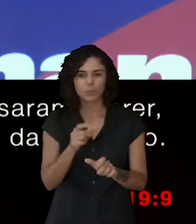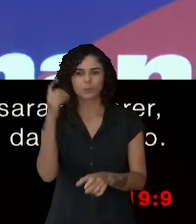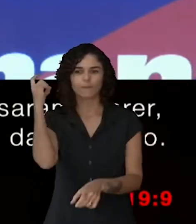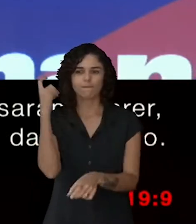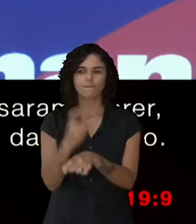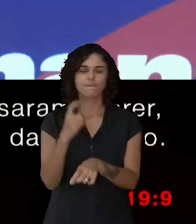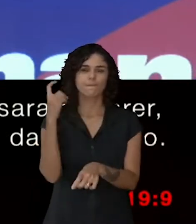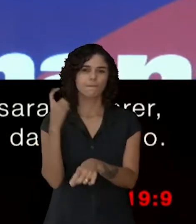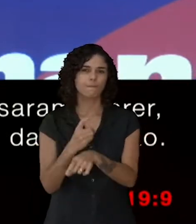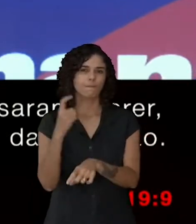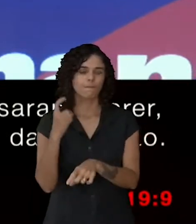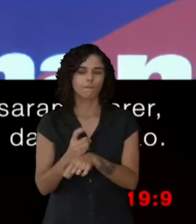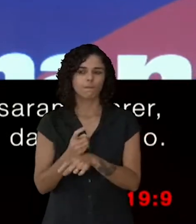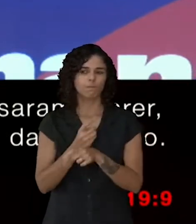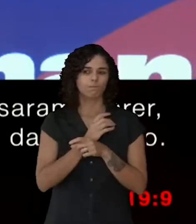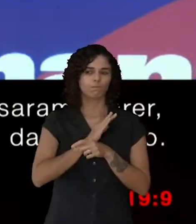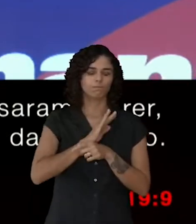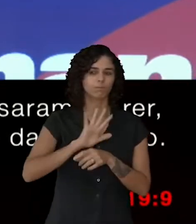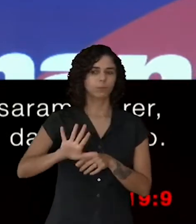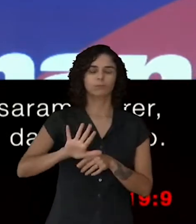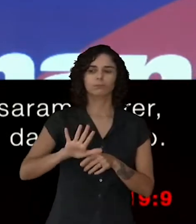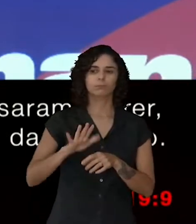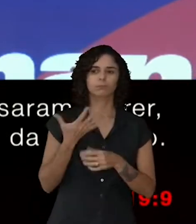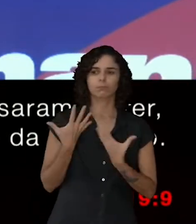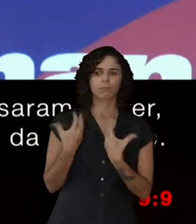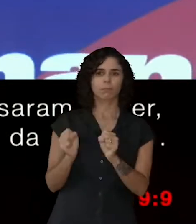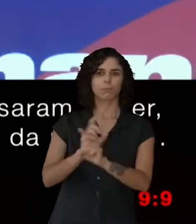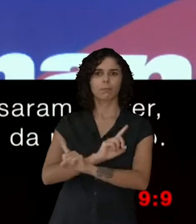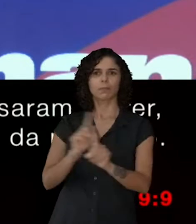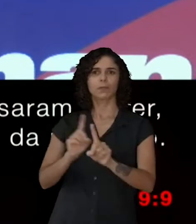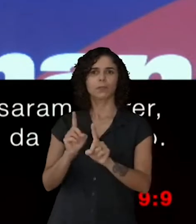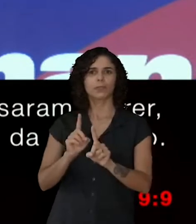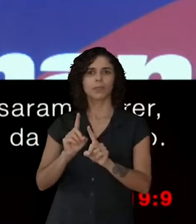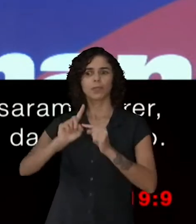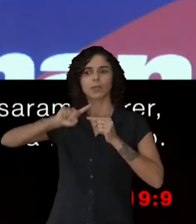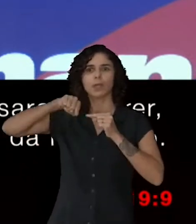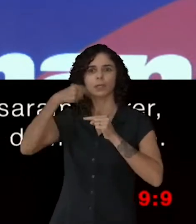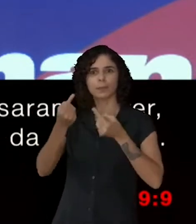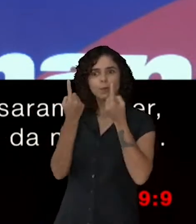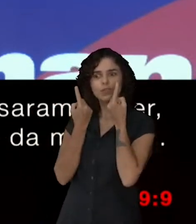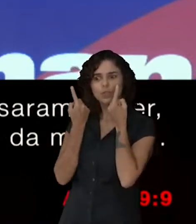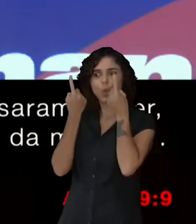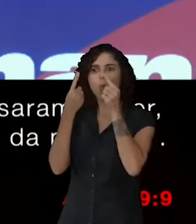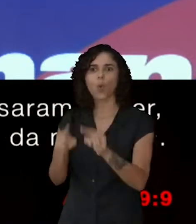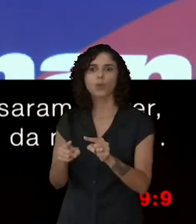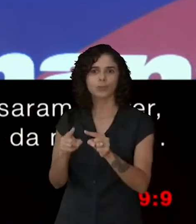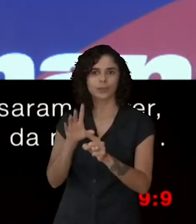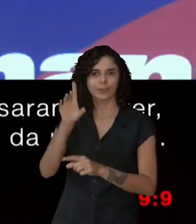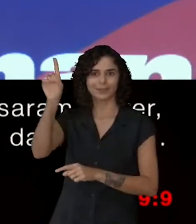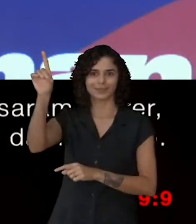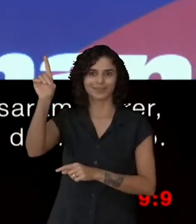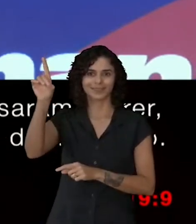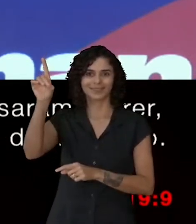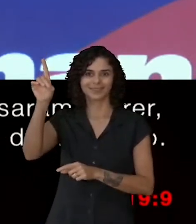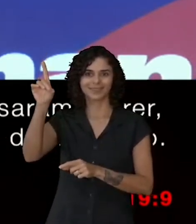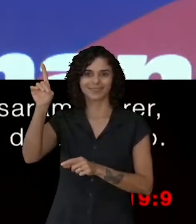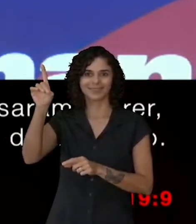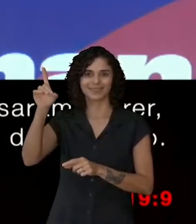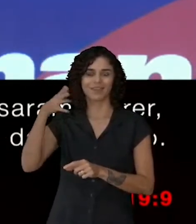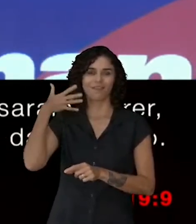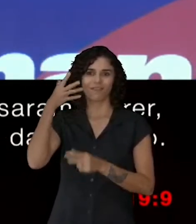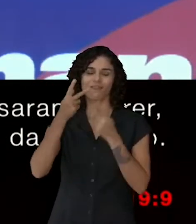e rejeitaram a mensagem e falaram publicamente contra o caminho. Deixa eu só explicar isso aqui. Quando eles